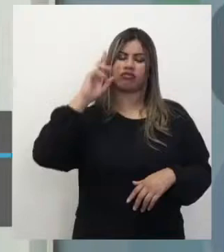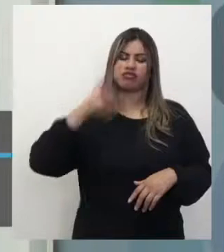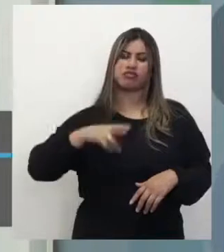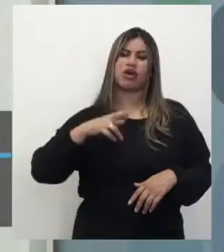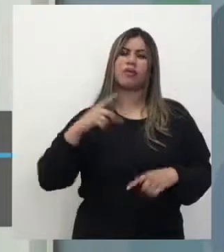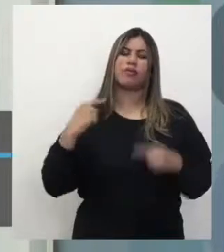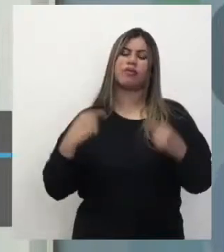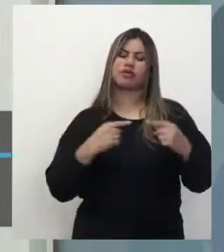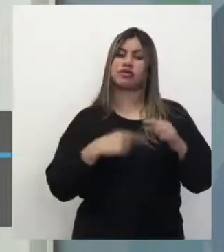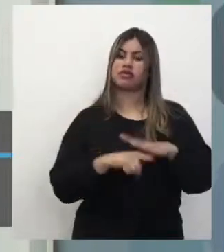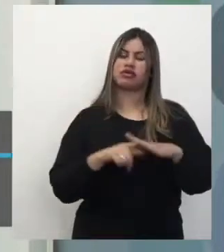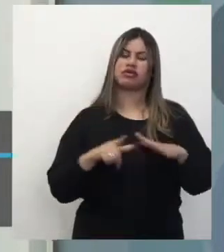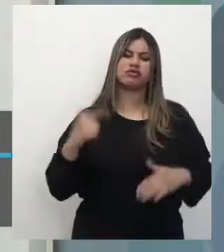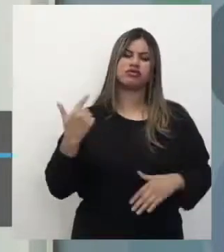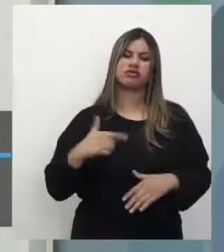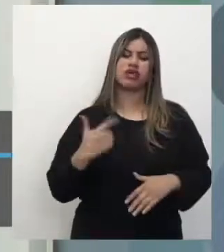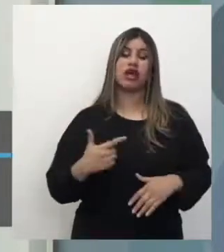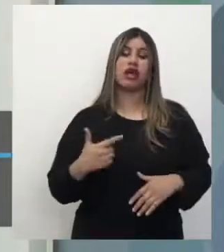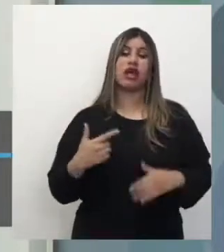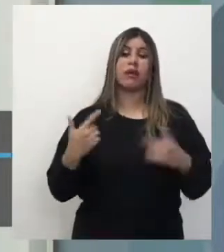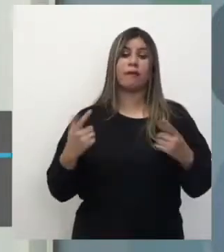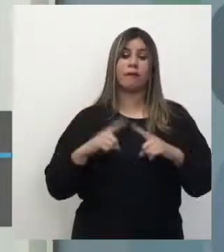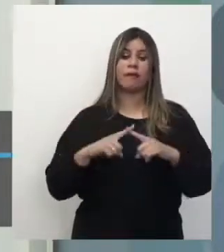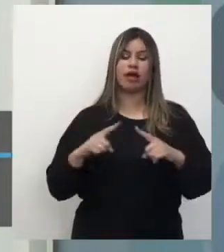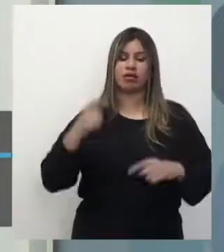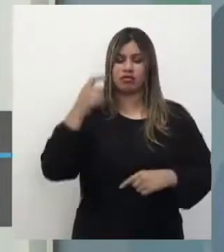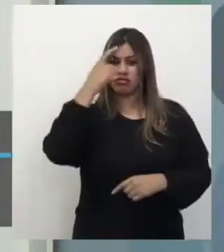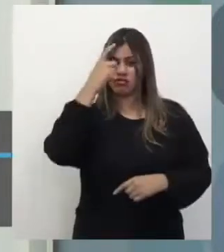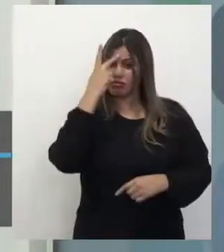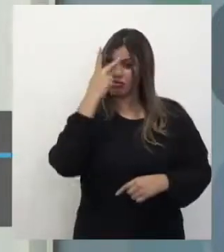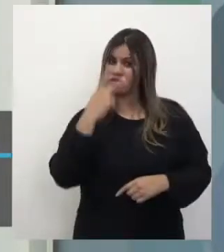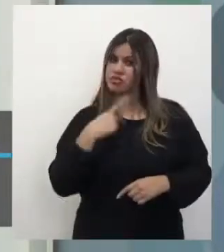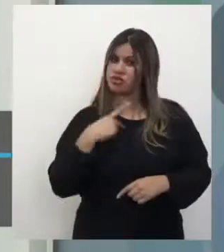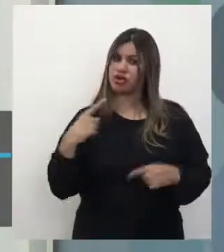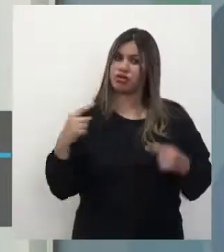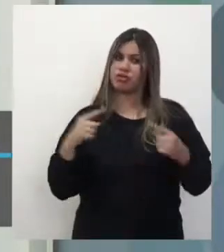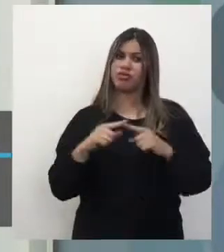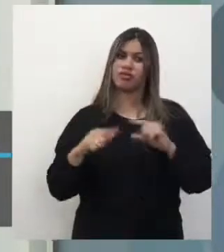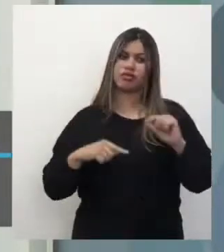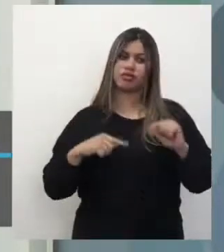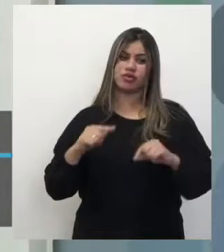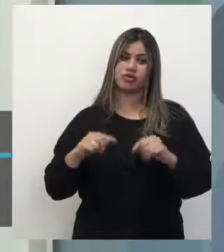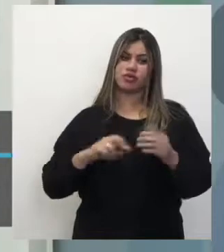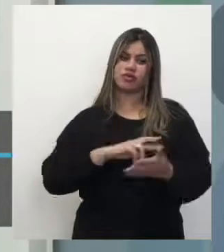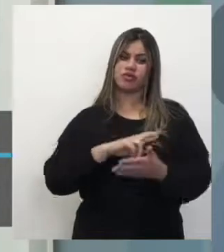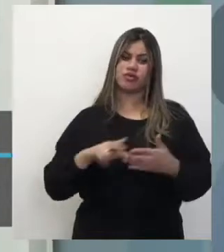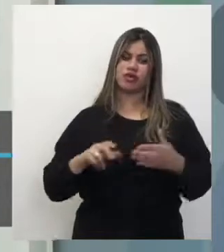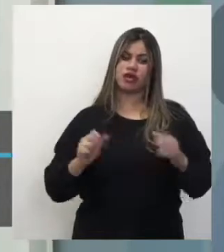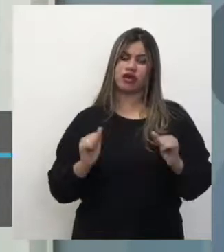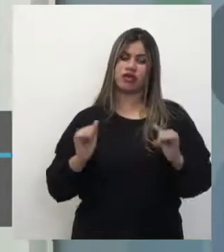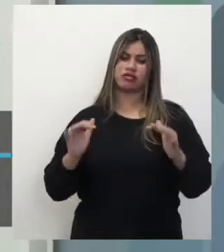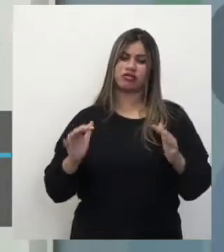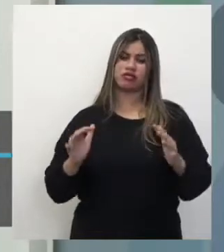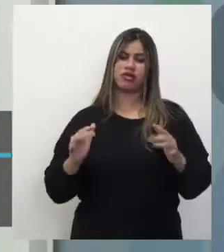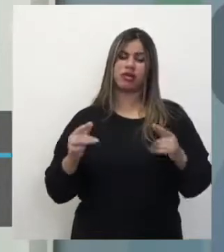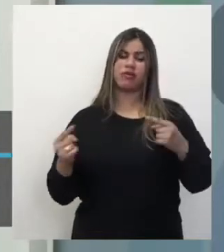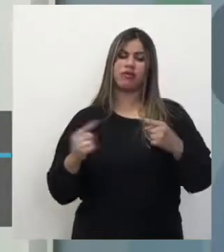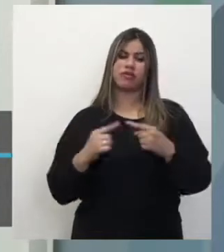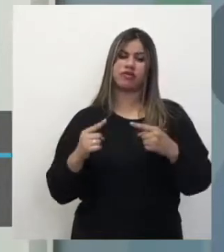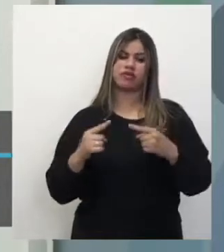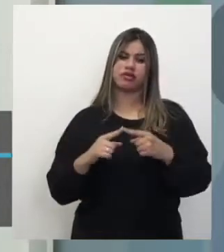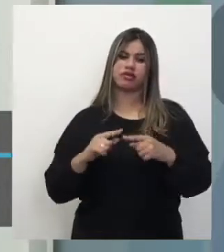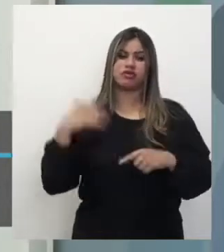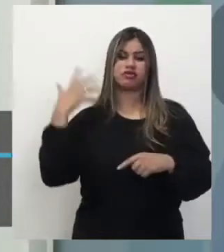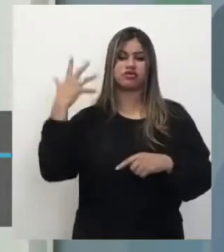natureza prévia. O que define, o que caracteriza o ser humano são as ações ligadas a